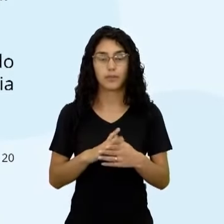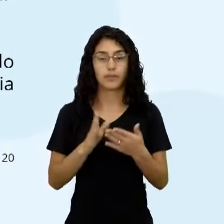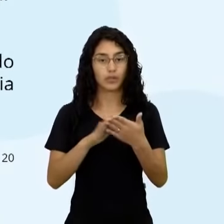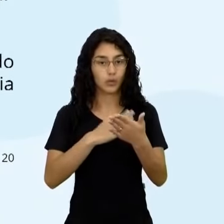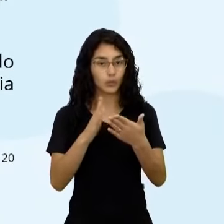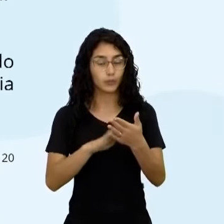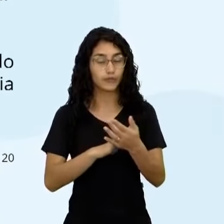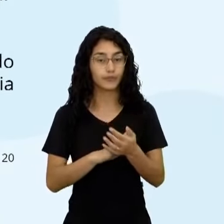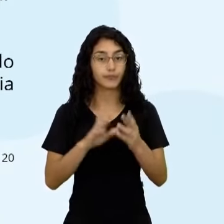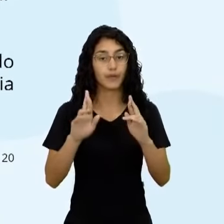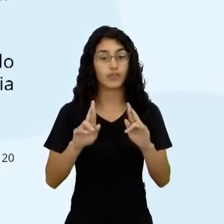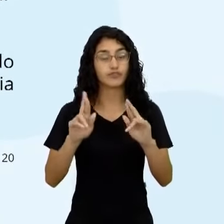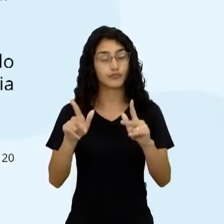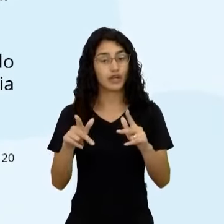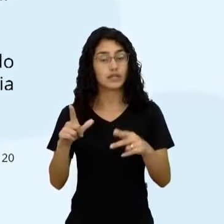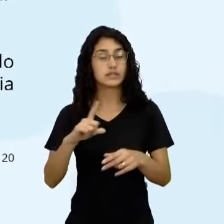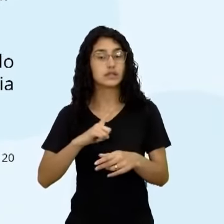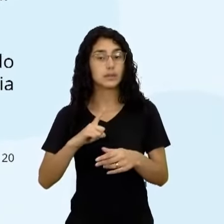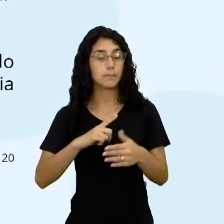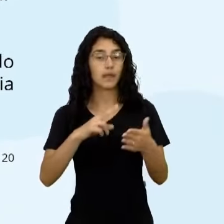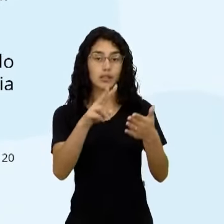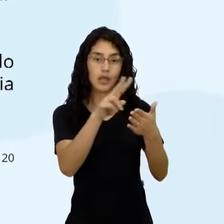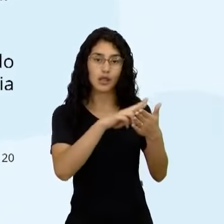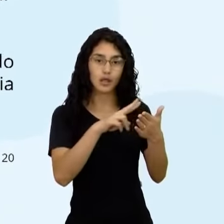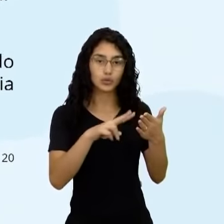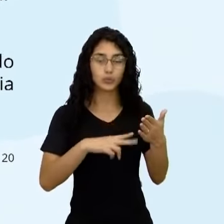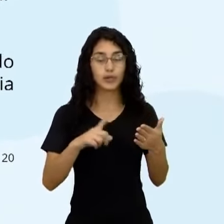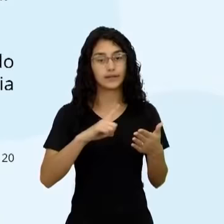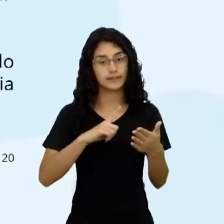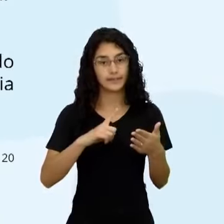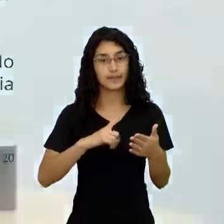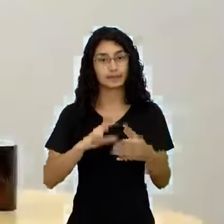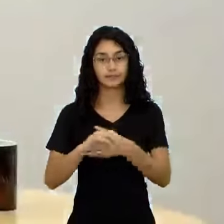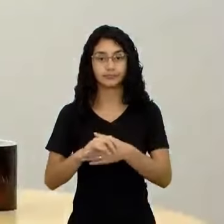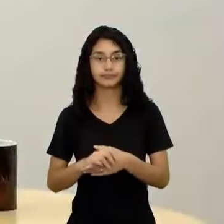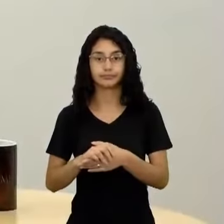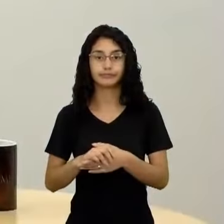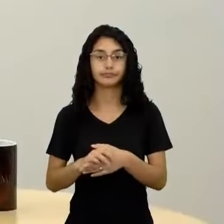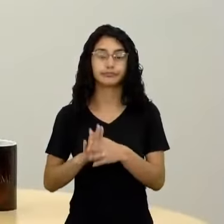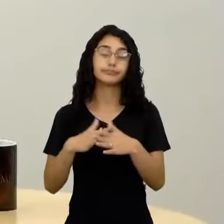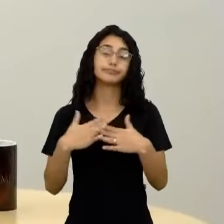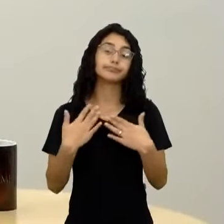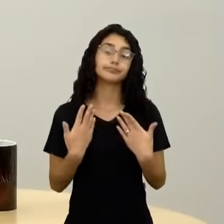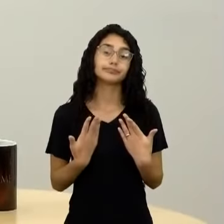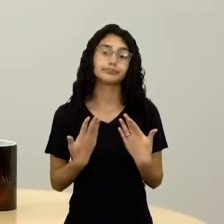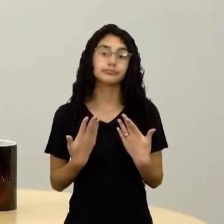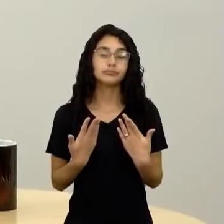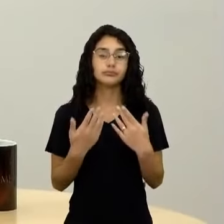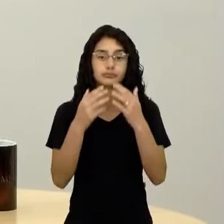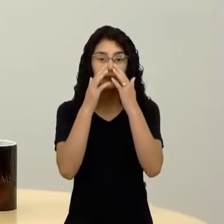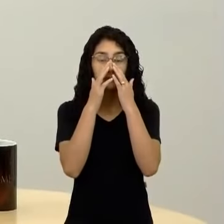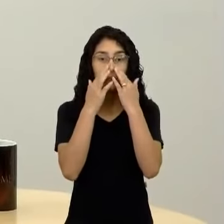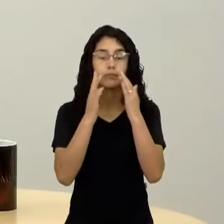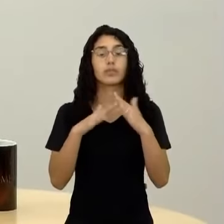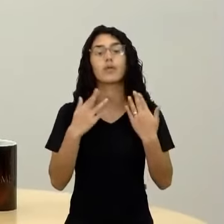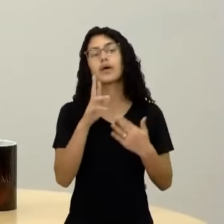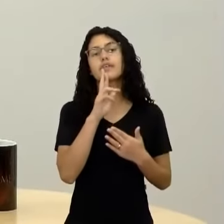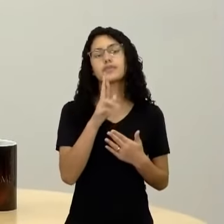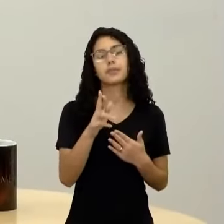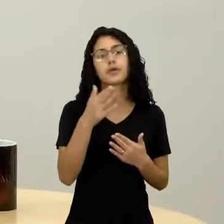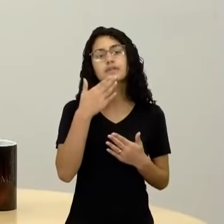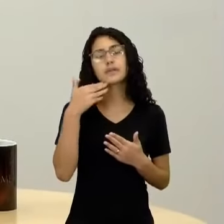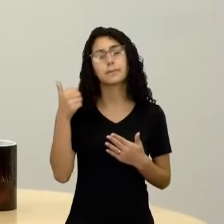de um livro a diferença na leitura que ele faz delas Então eu acho que o grande talvez a resposta